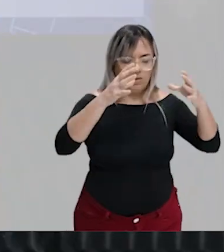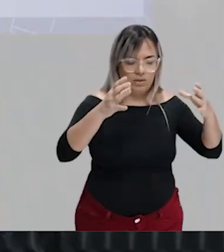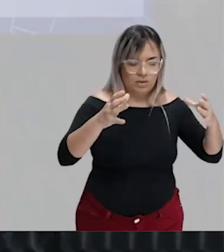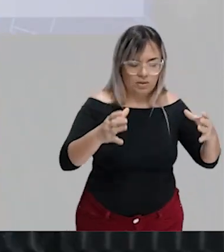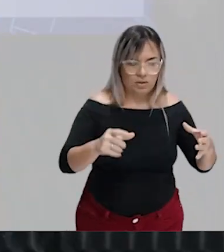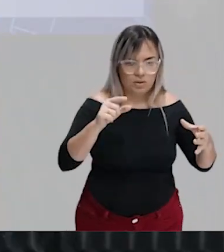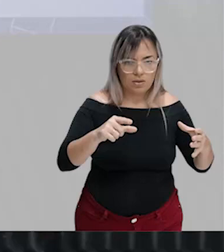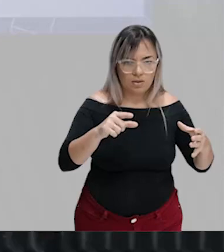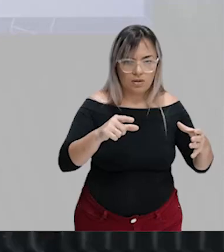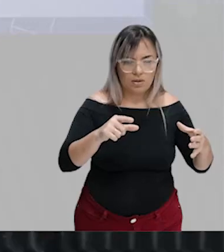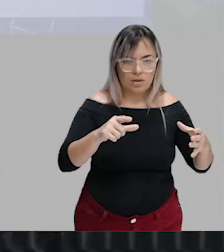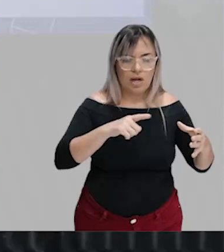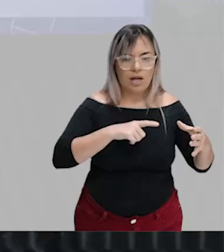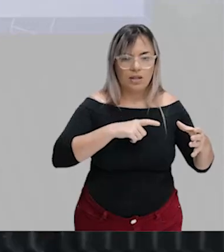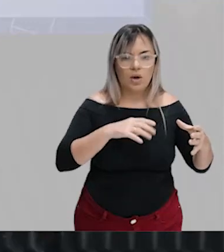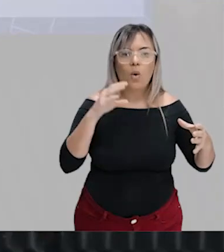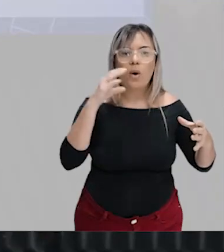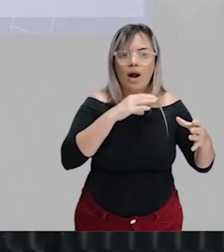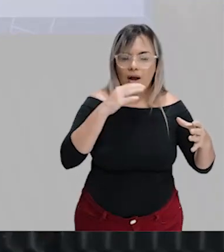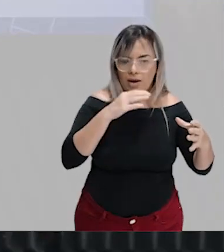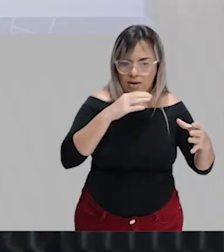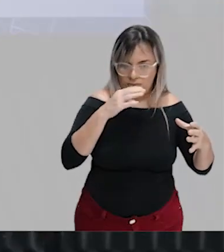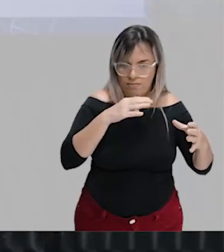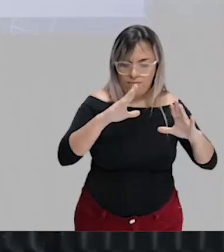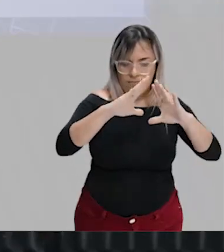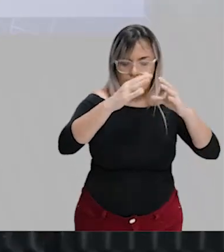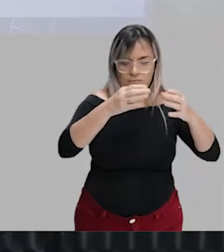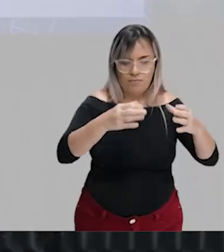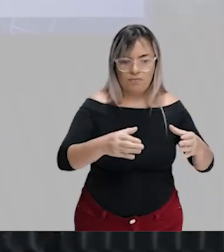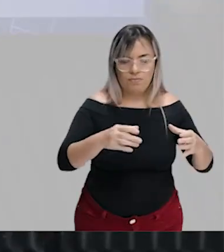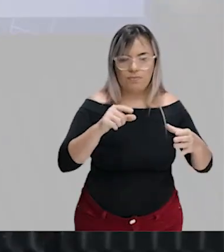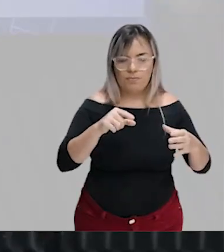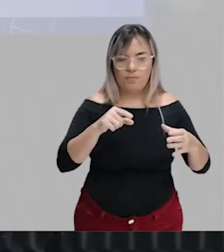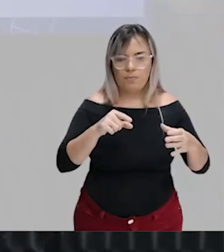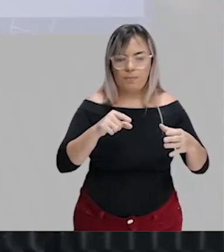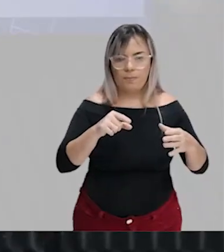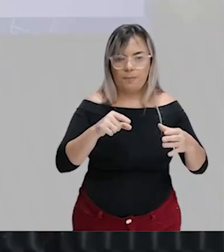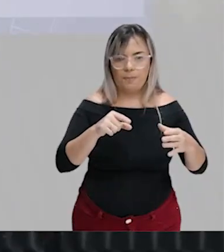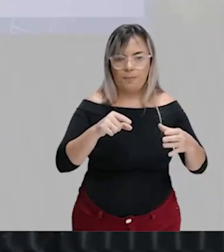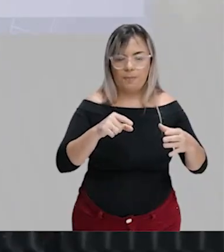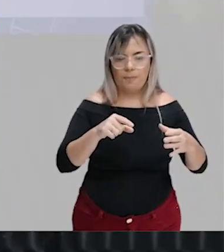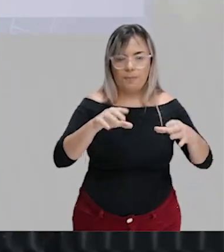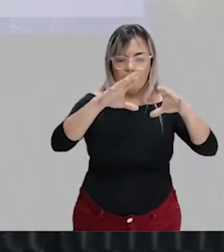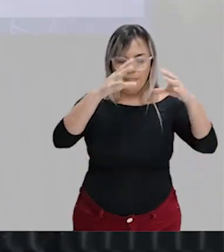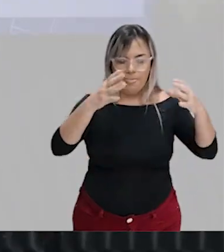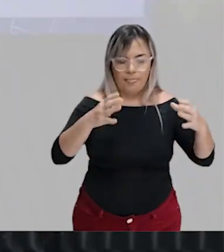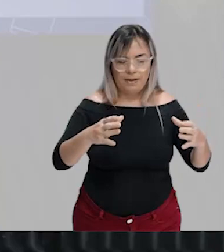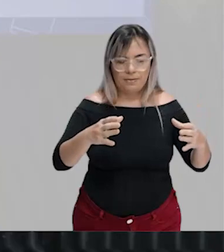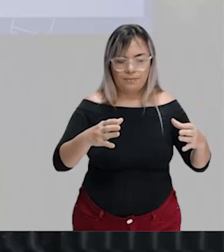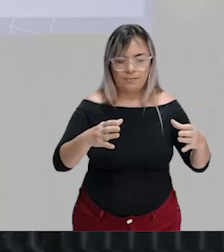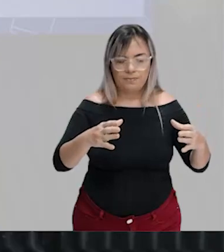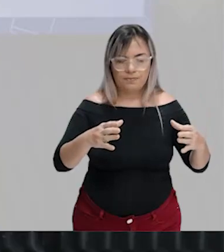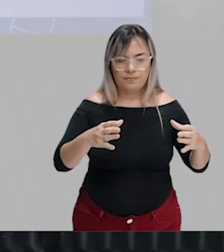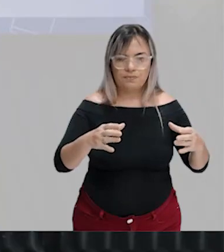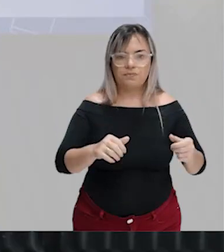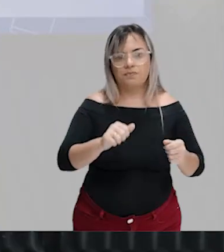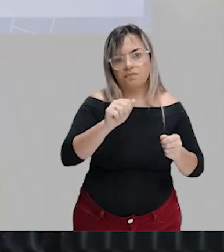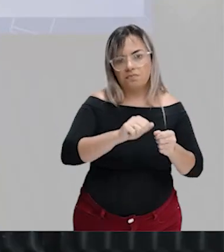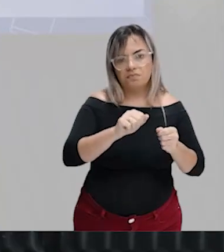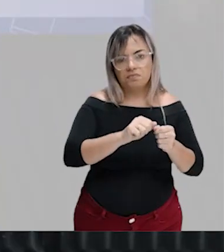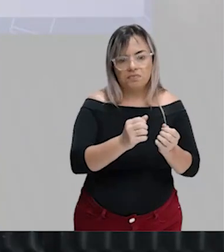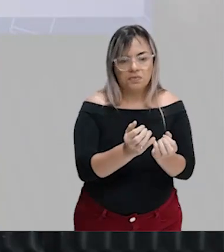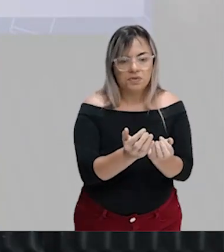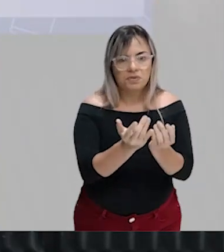vai ter o calor, né, por mais que seja parede de gelo, mas vai ter um calor proveniente ali dentro, pode-se fazer uma fogueira, por